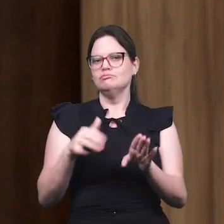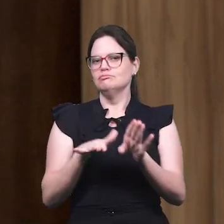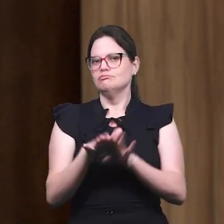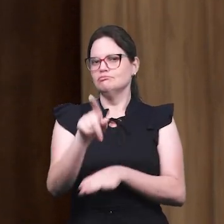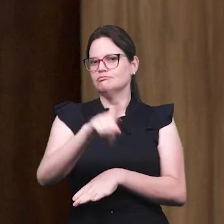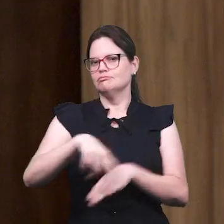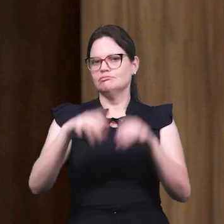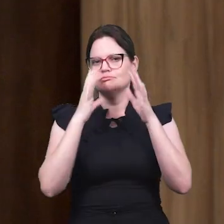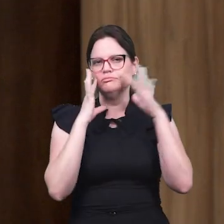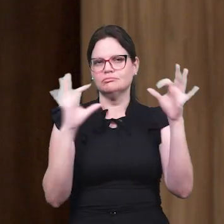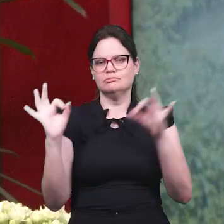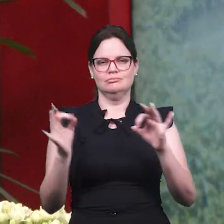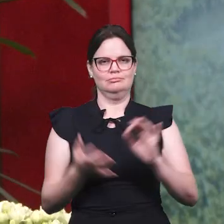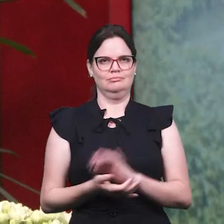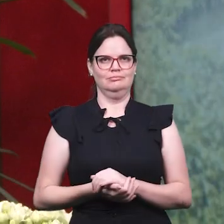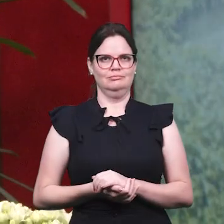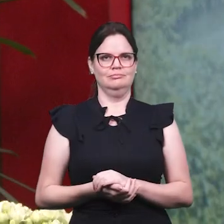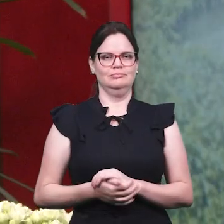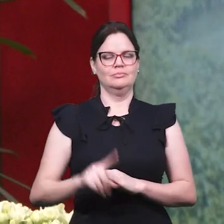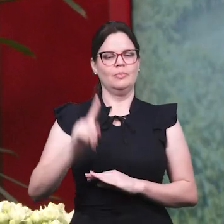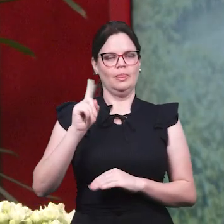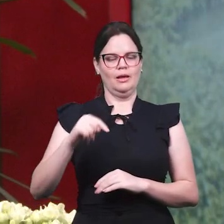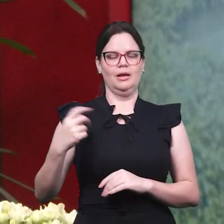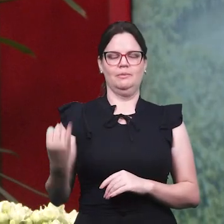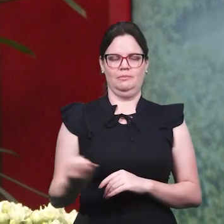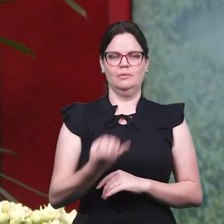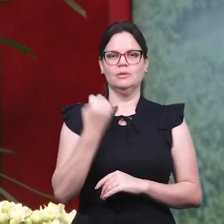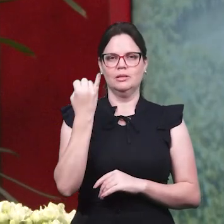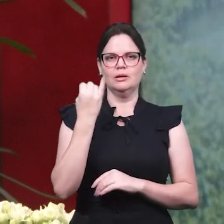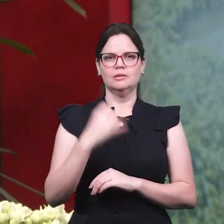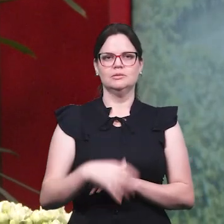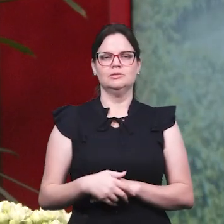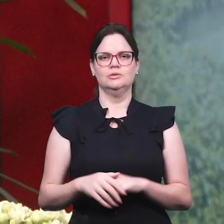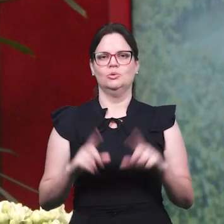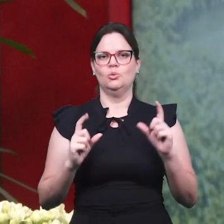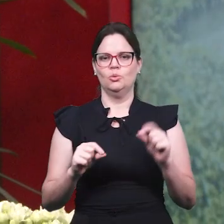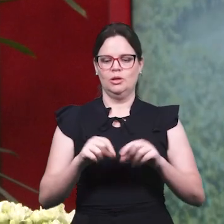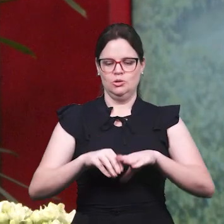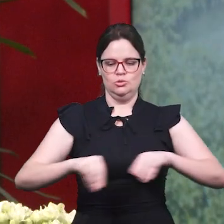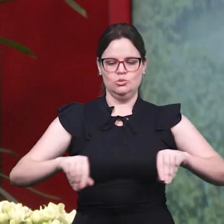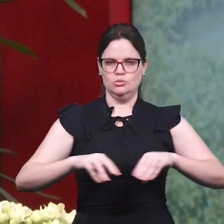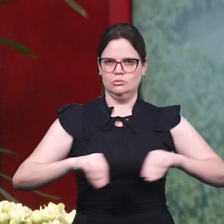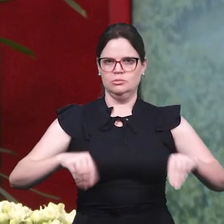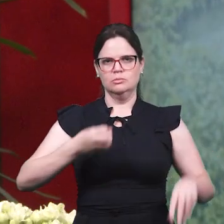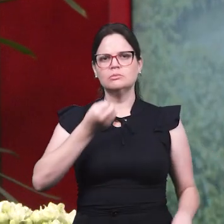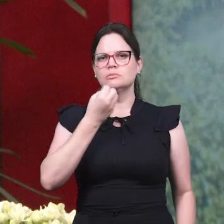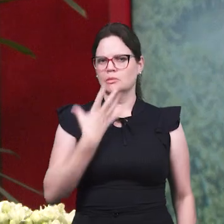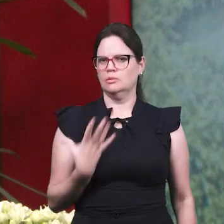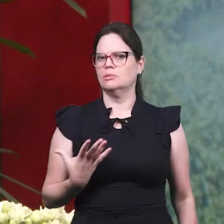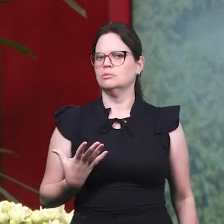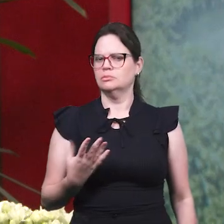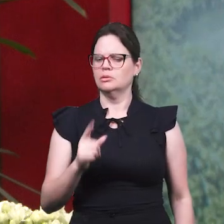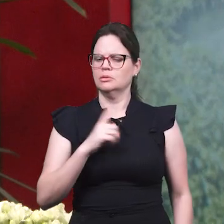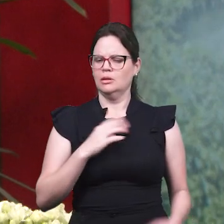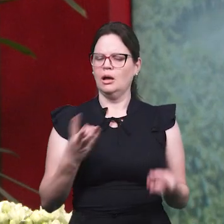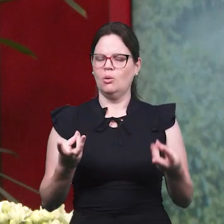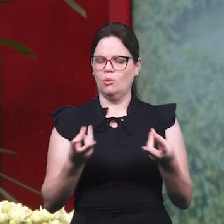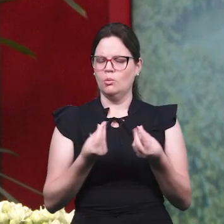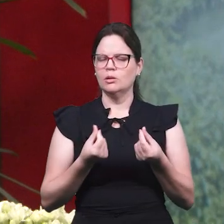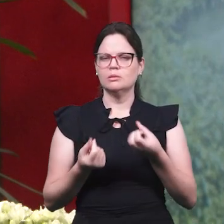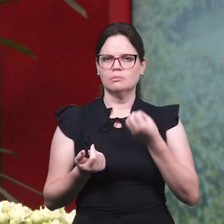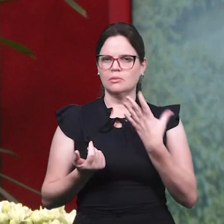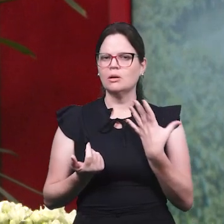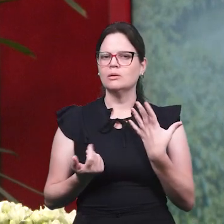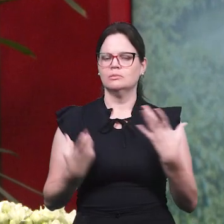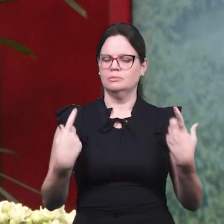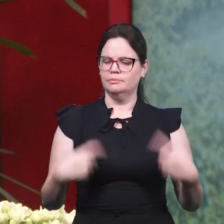nosso telespectador? É importante manter o solo com uma qualidade apropriada